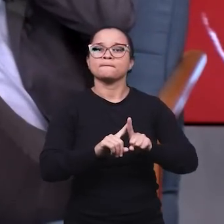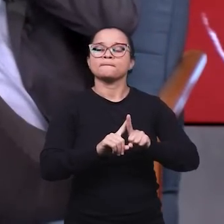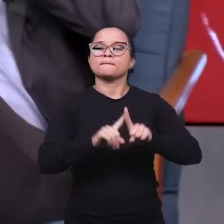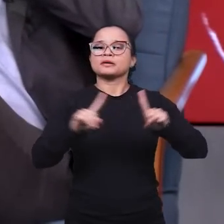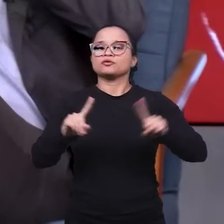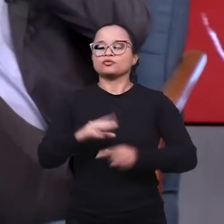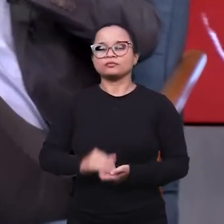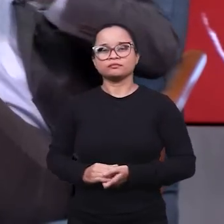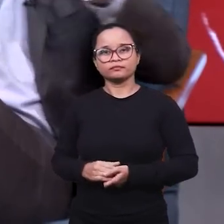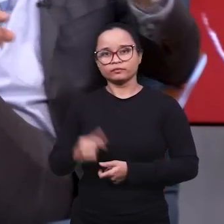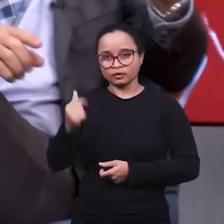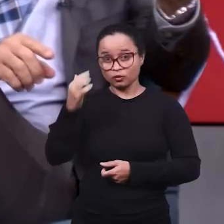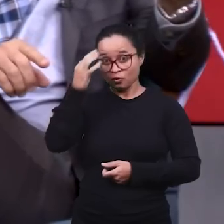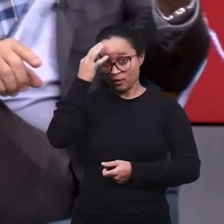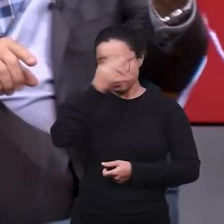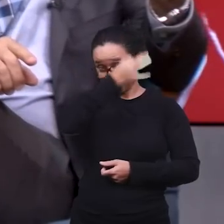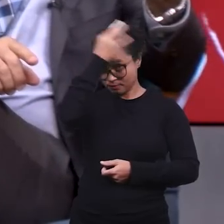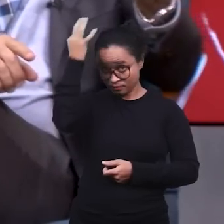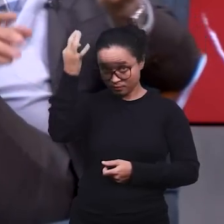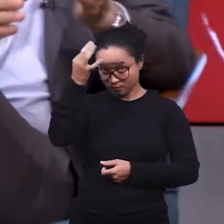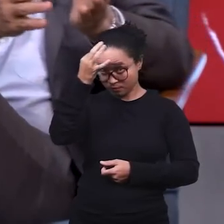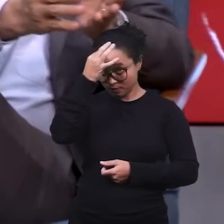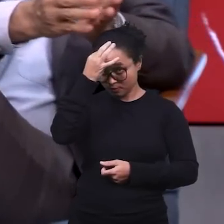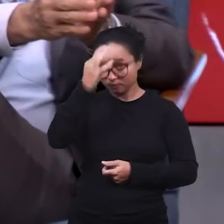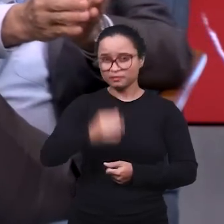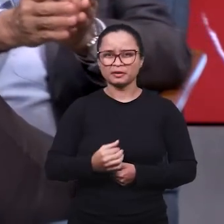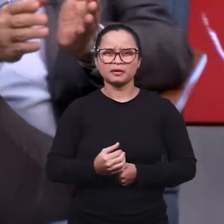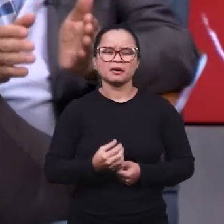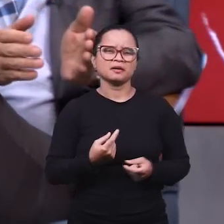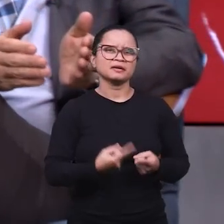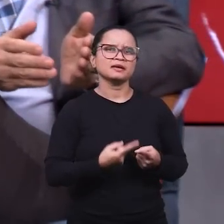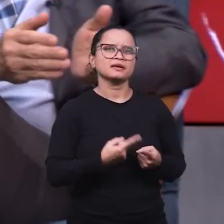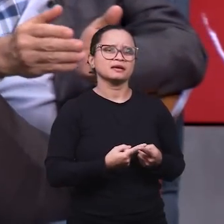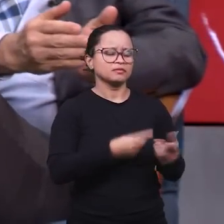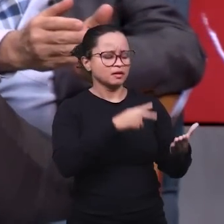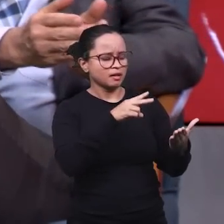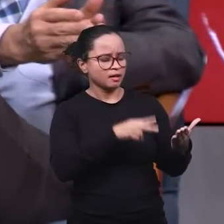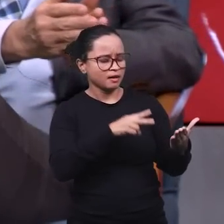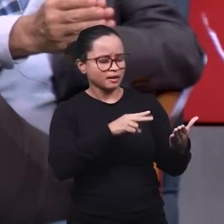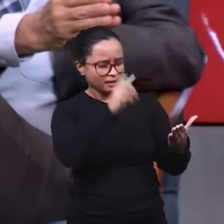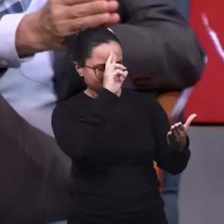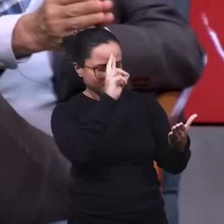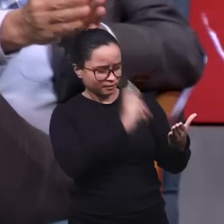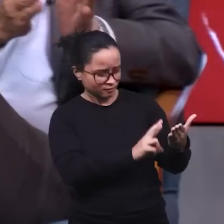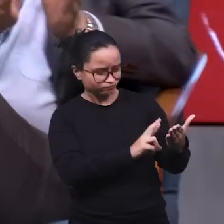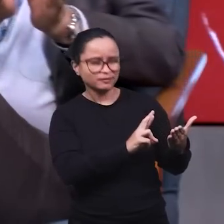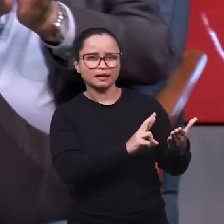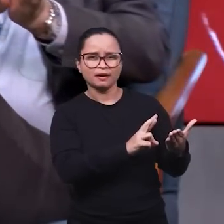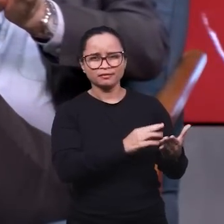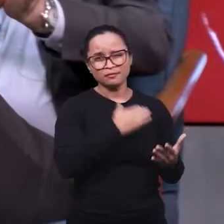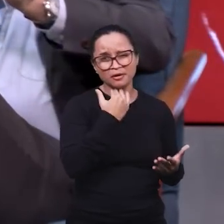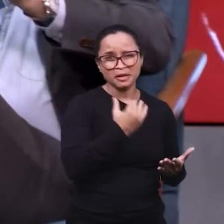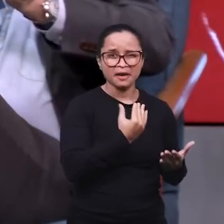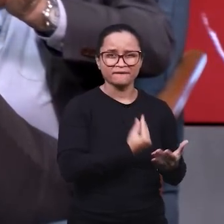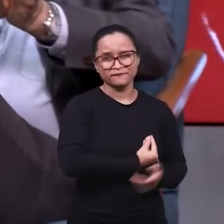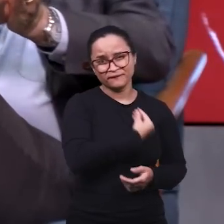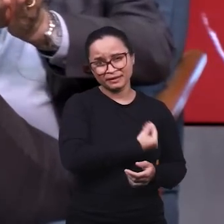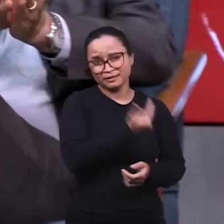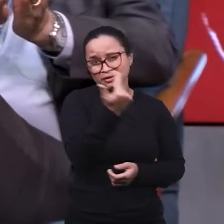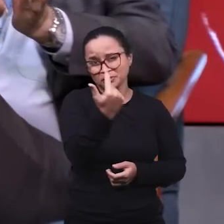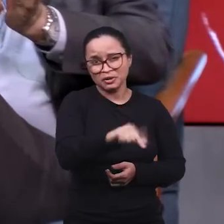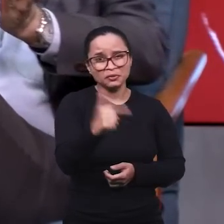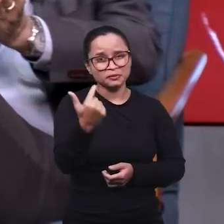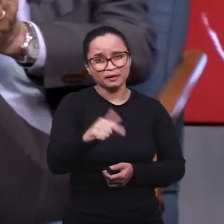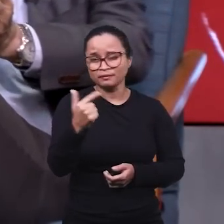Espírito, porque a letra mata. Por que a letra mata? Porque ela não dá vida, porque a